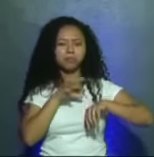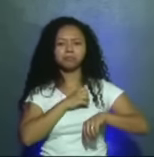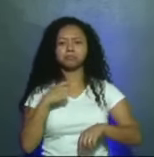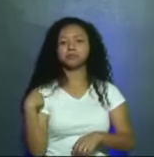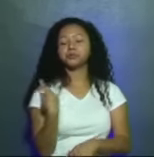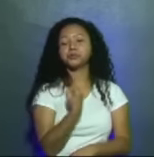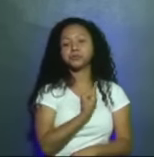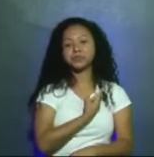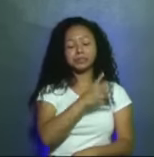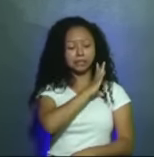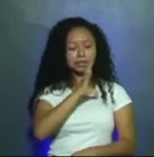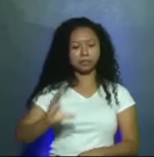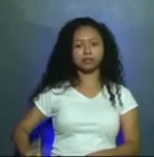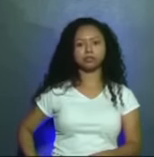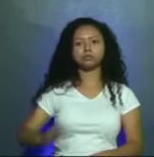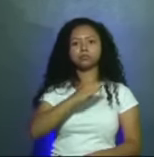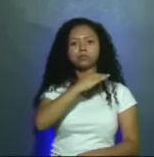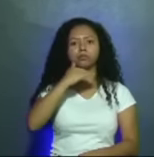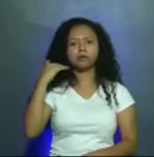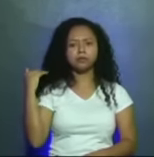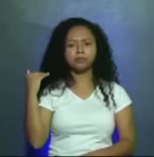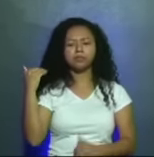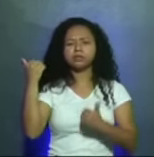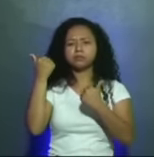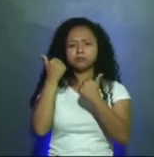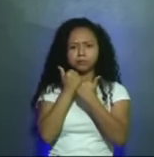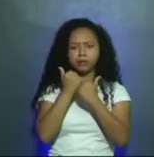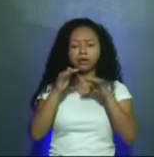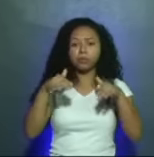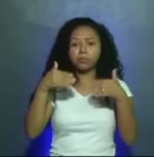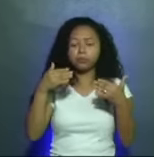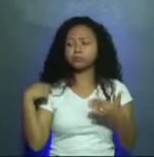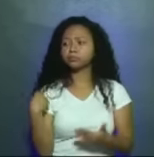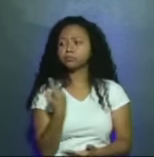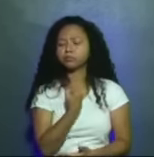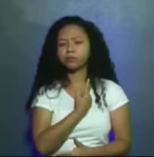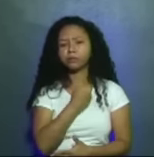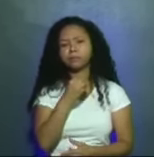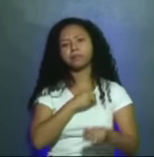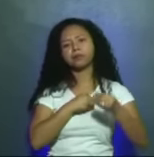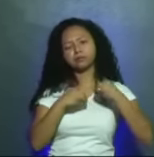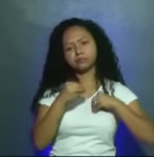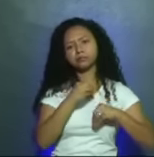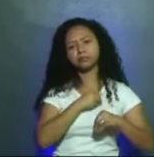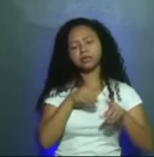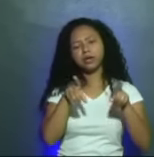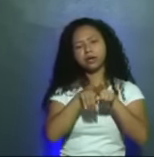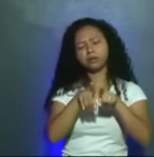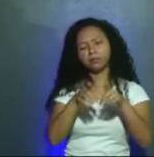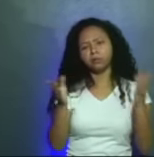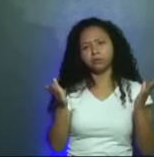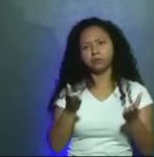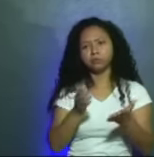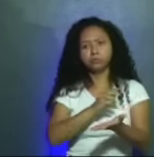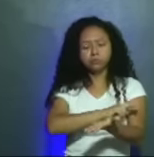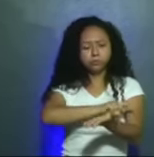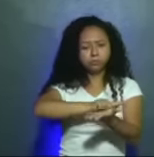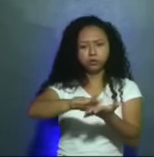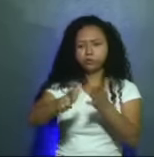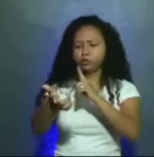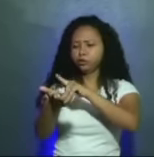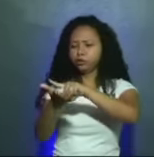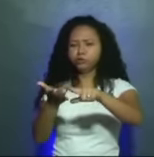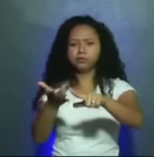nosso favor, quando ainda éramos pecadores. Como agora fomos justificados pelo seu